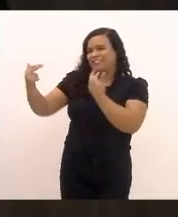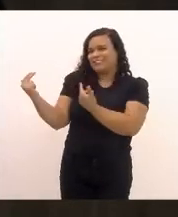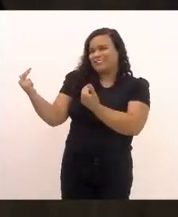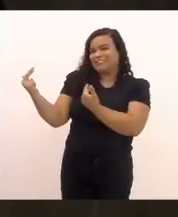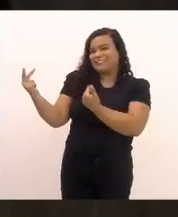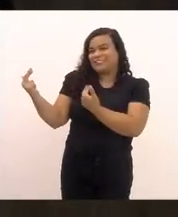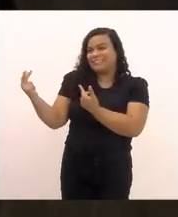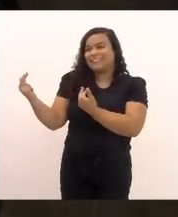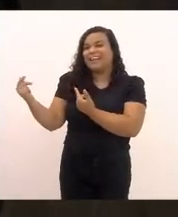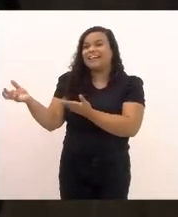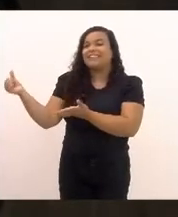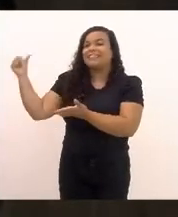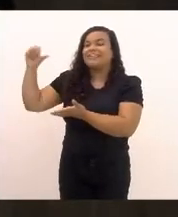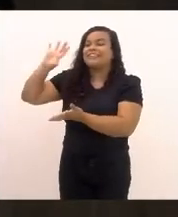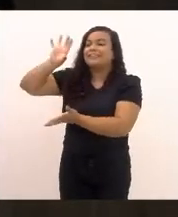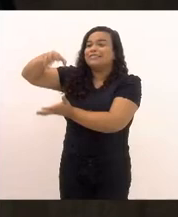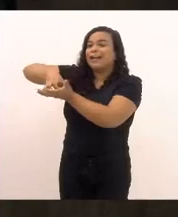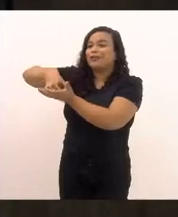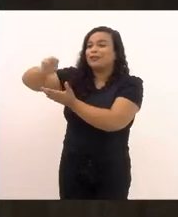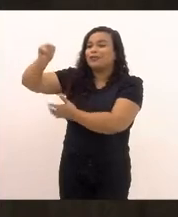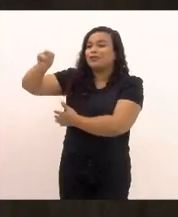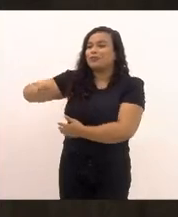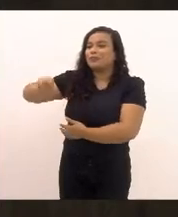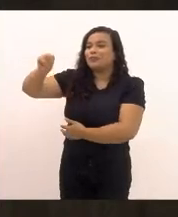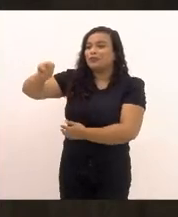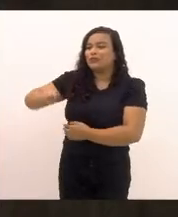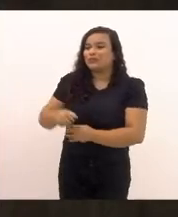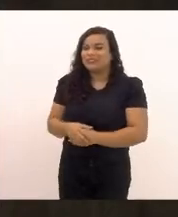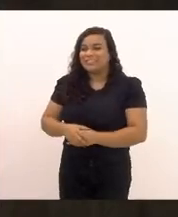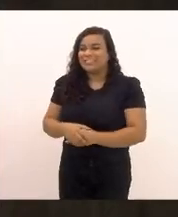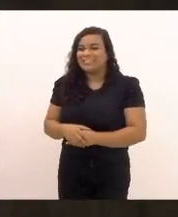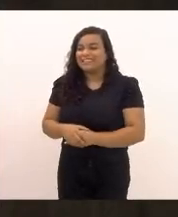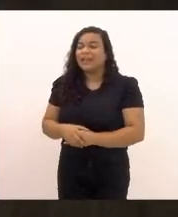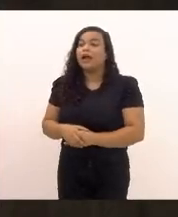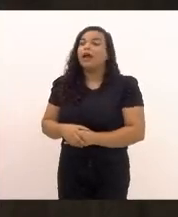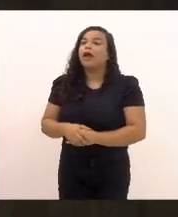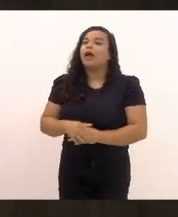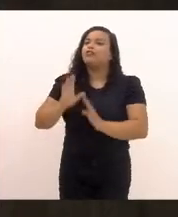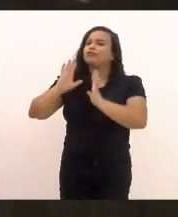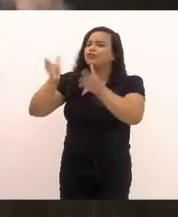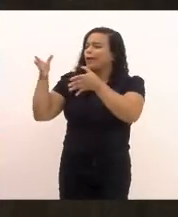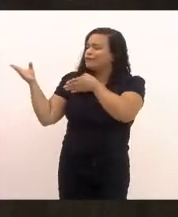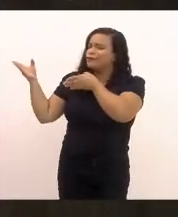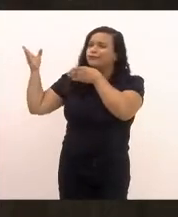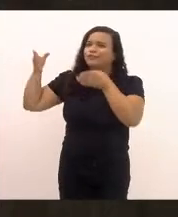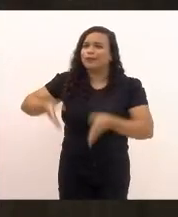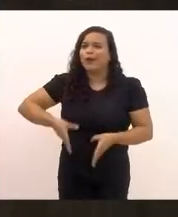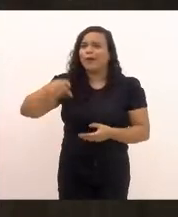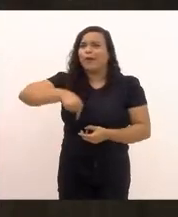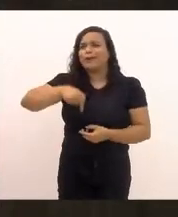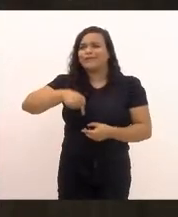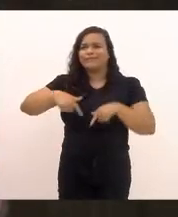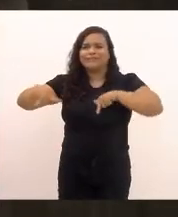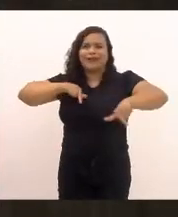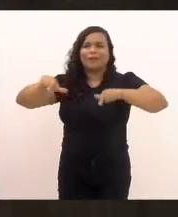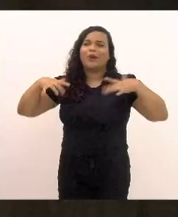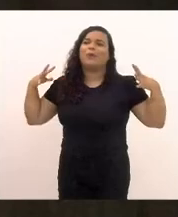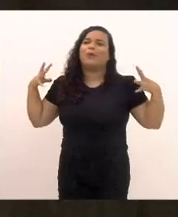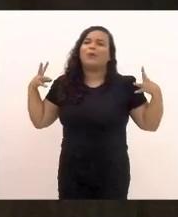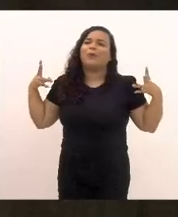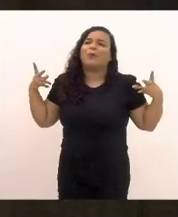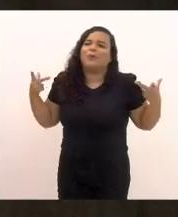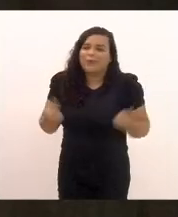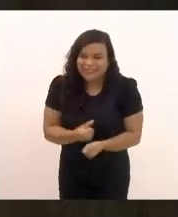região Centro-Sul, Sul-Fluminense ali, que chegou aqui já fazendo um belíssimo trabalho,